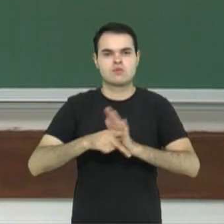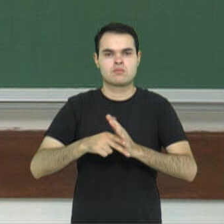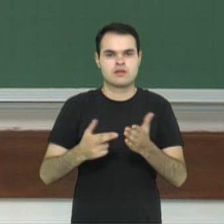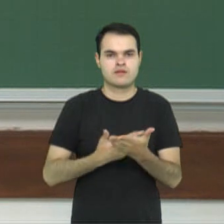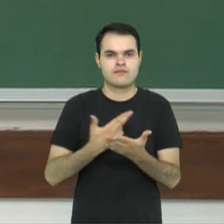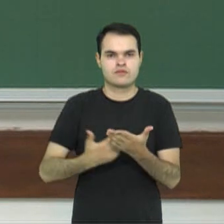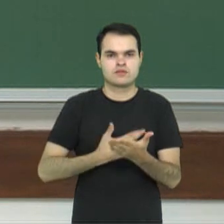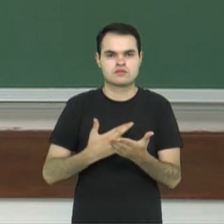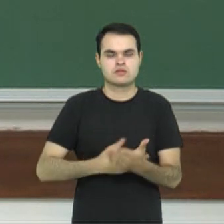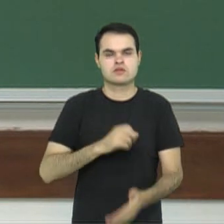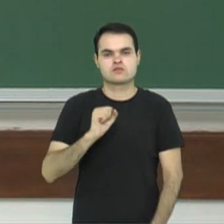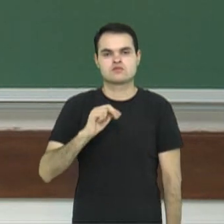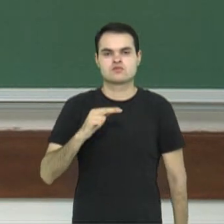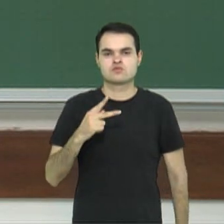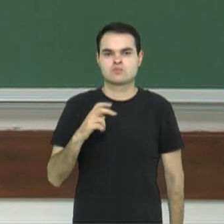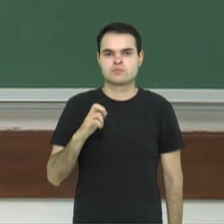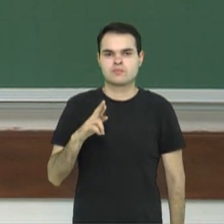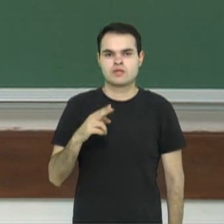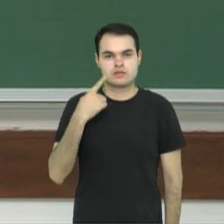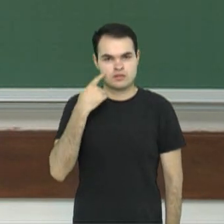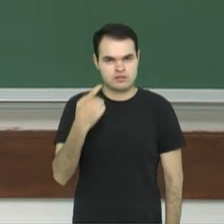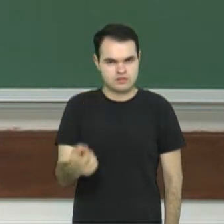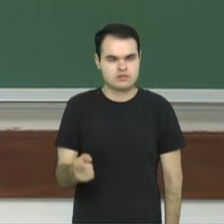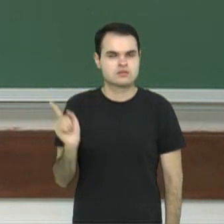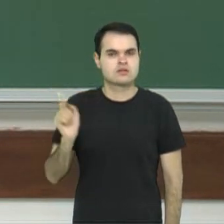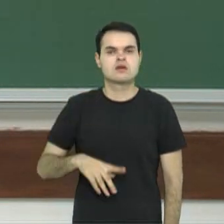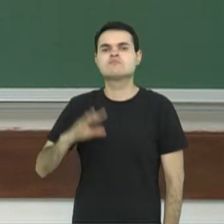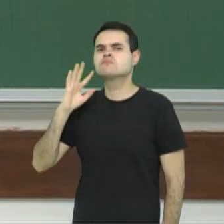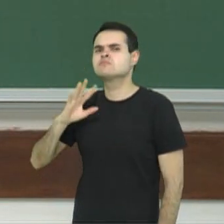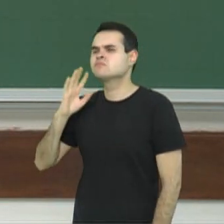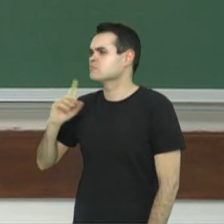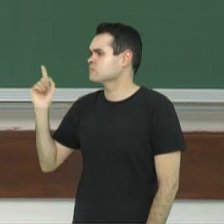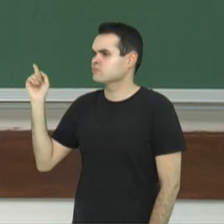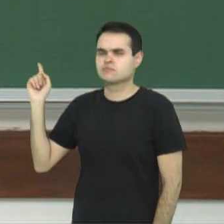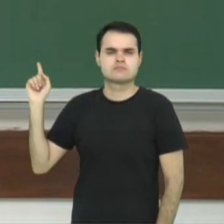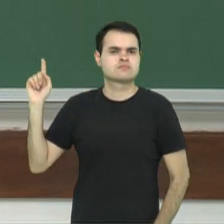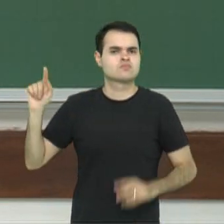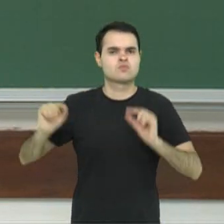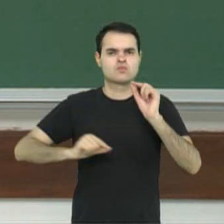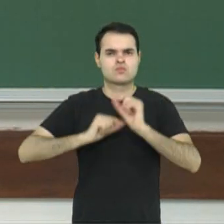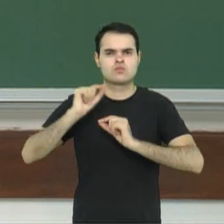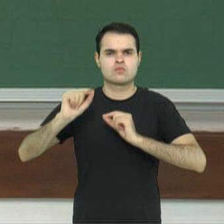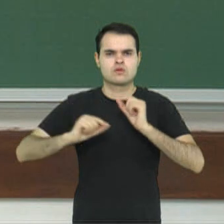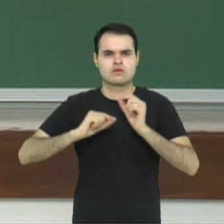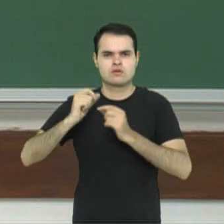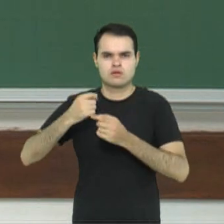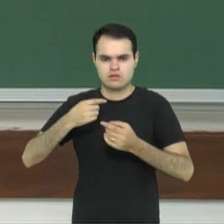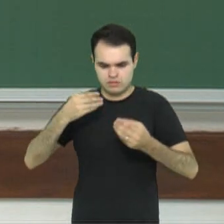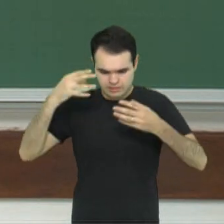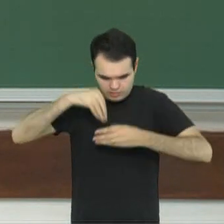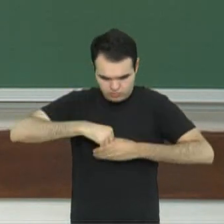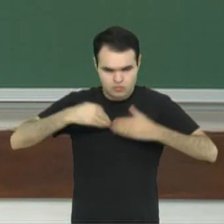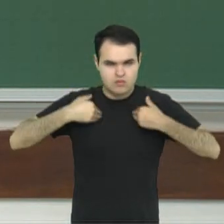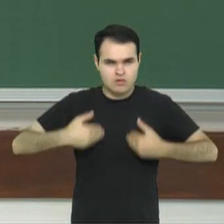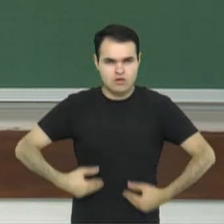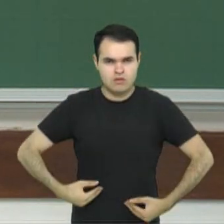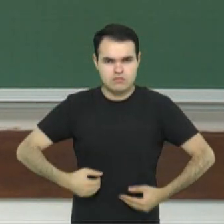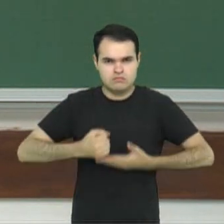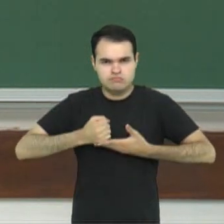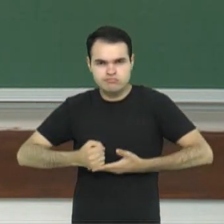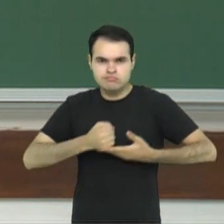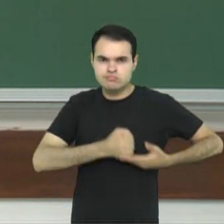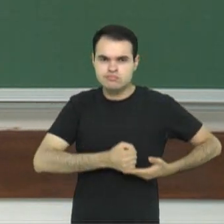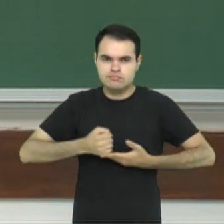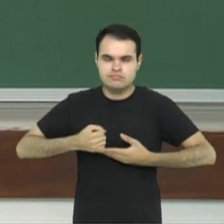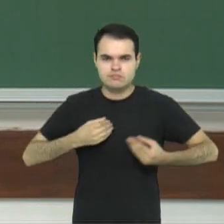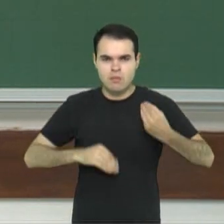poder iniciar a nossa aula trazendo uma informação bem legal da importância desse transporte que acontece dentro do nosso corpo. Belezinha?